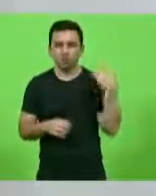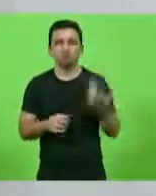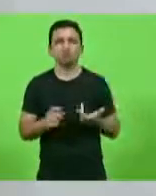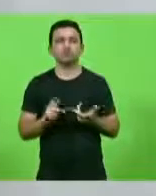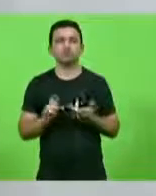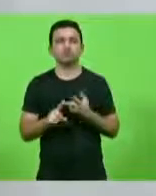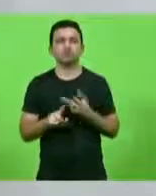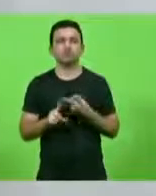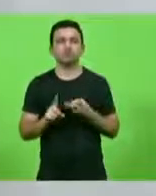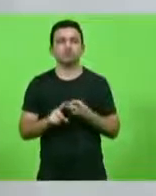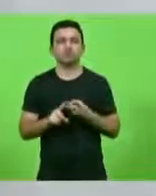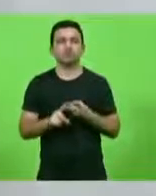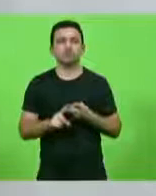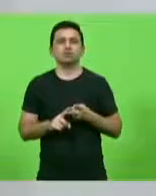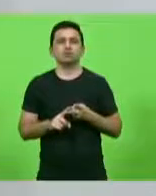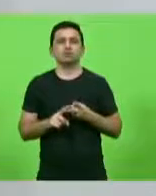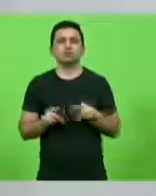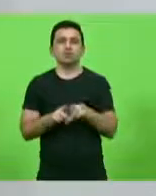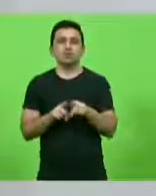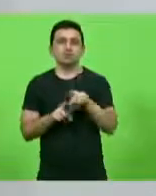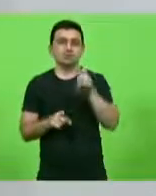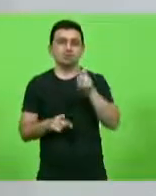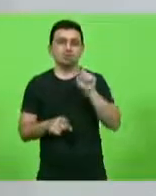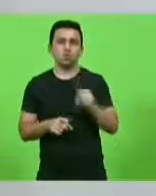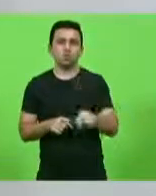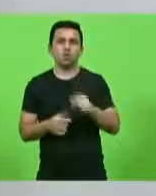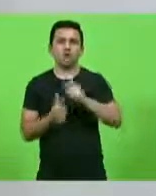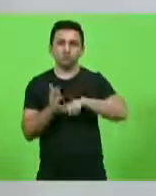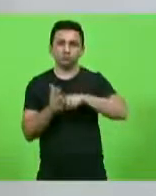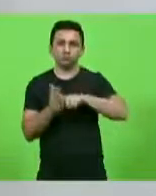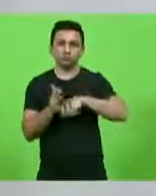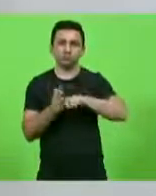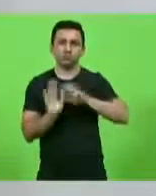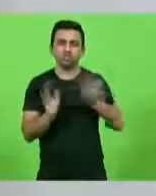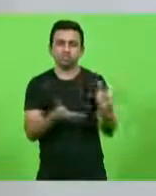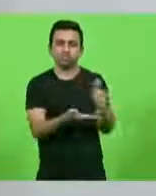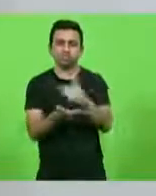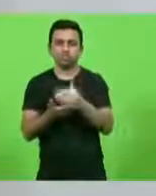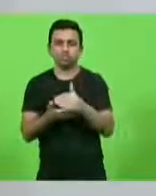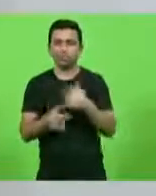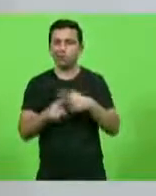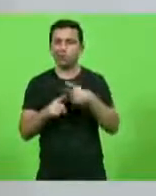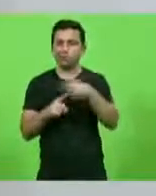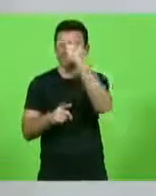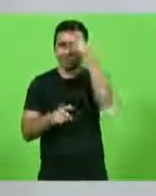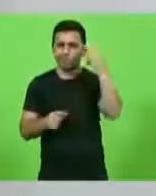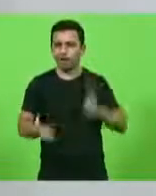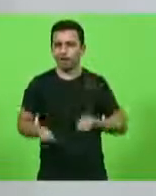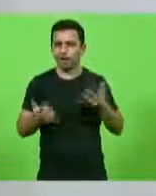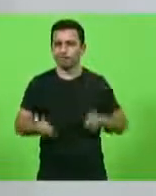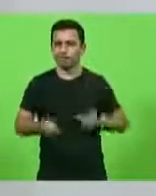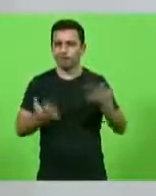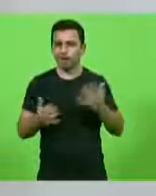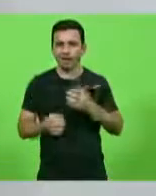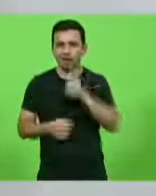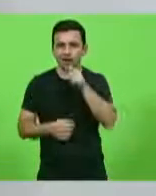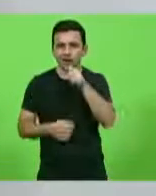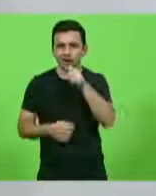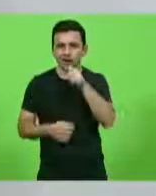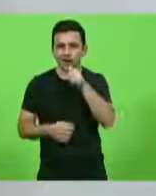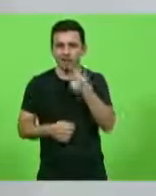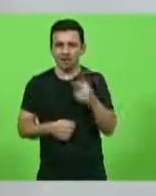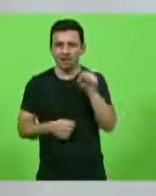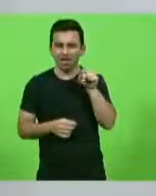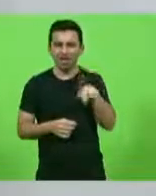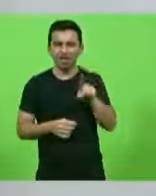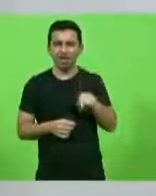semanas colhemos 5 mil assinaturas, porque imaginamos nós, cidadão que gasta de água 100 reais, vai ter mais